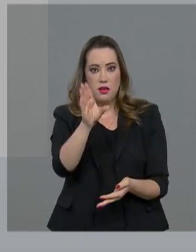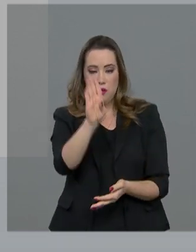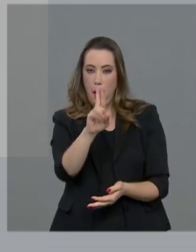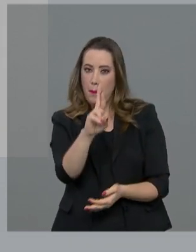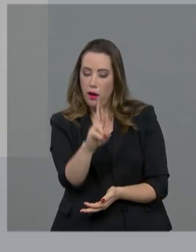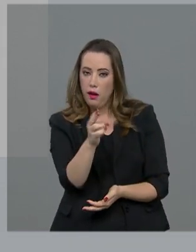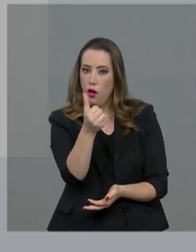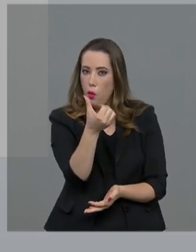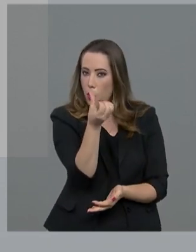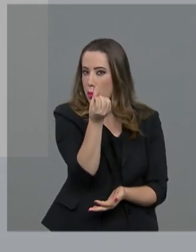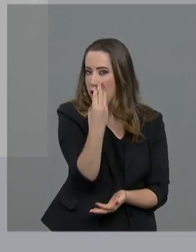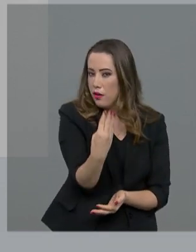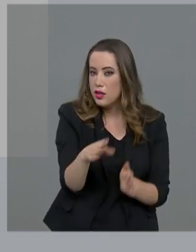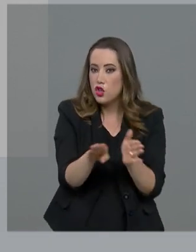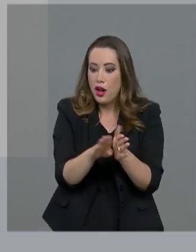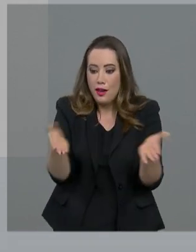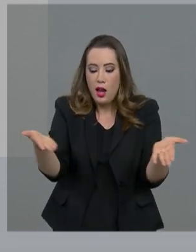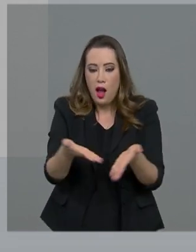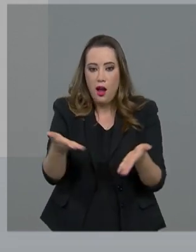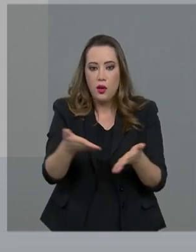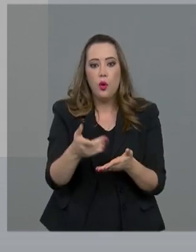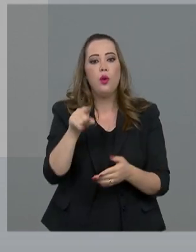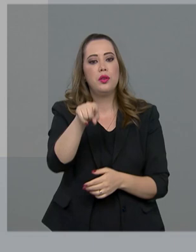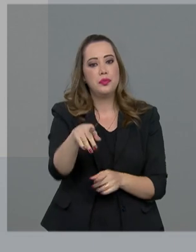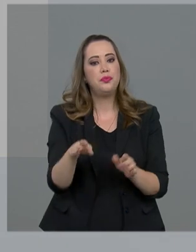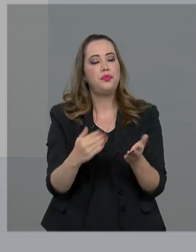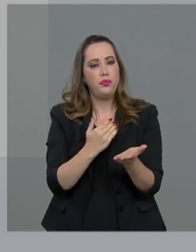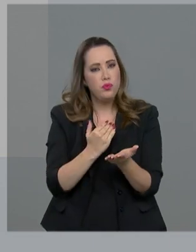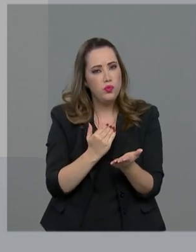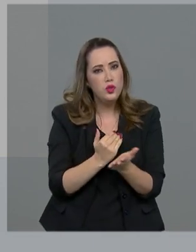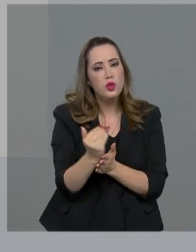agora, vai despejar a nossa pavimentadora,